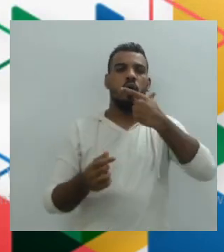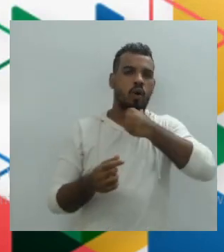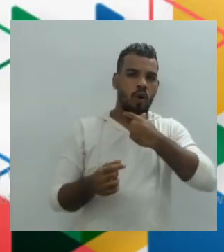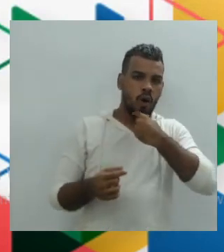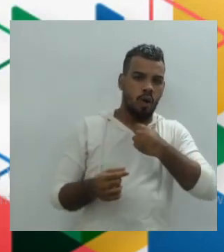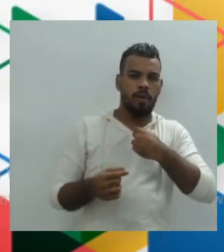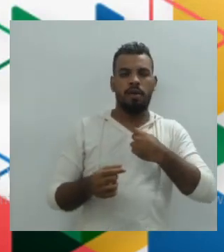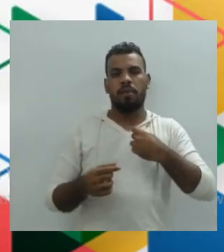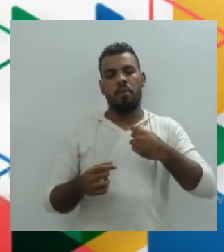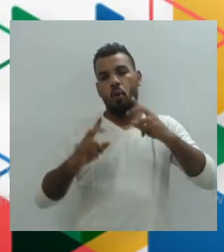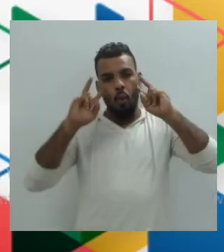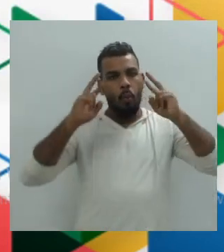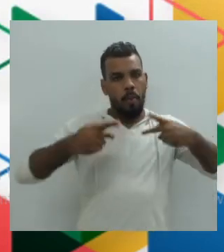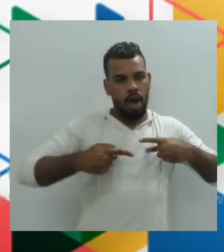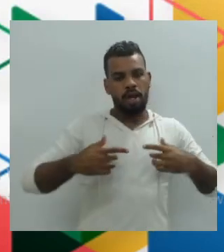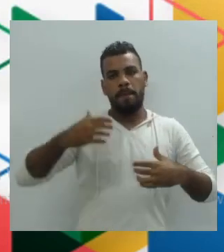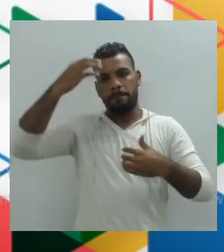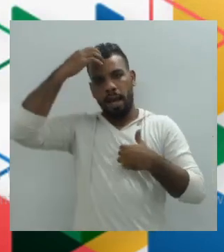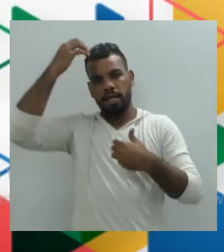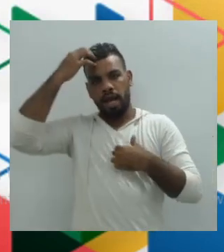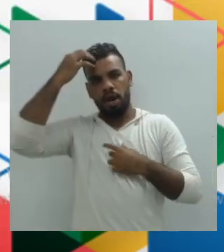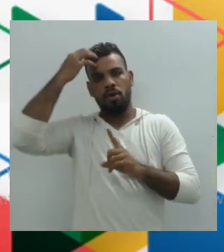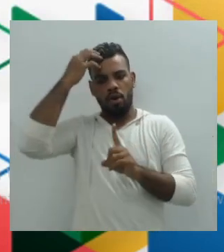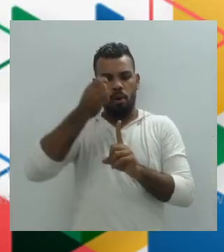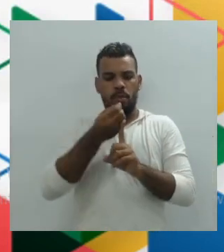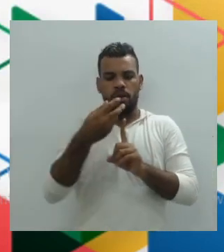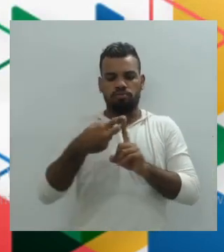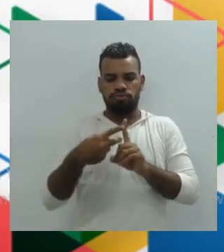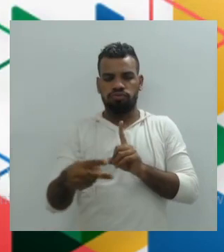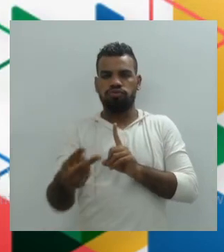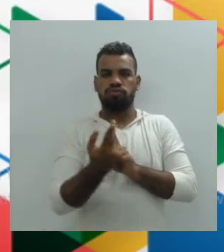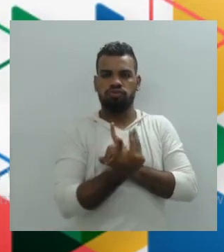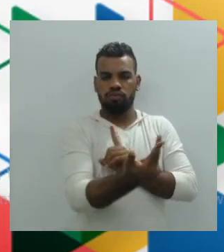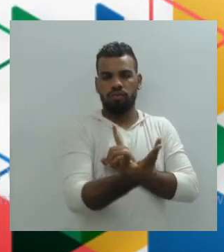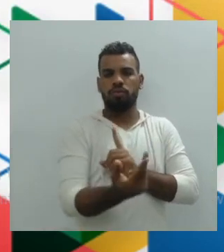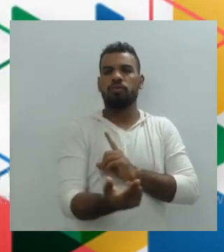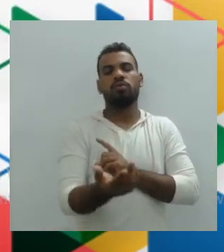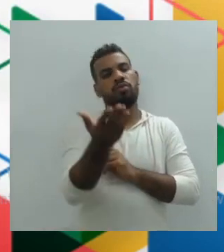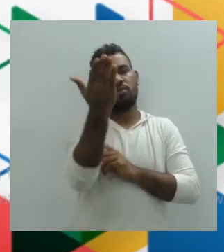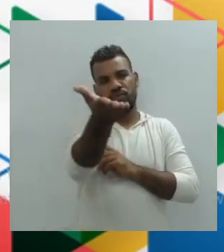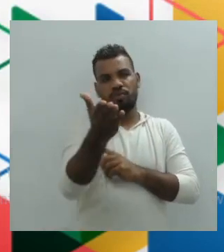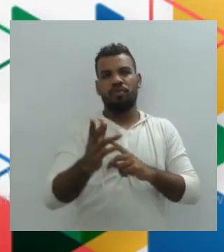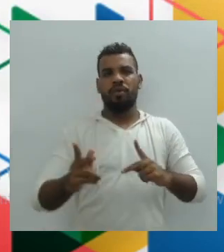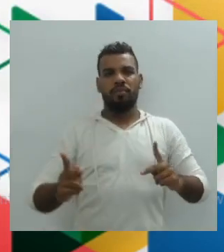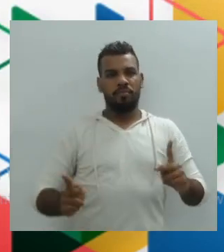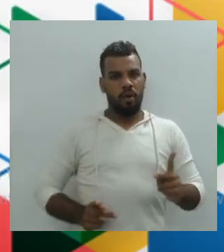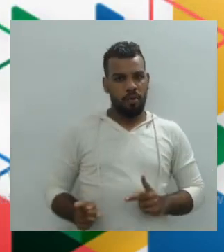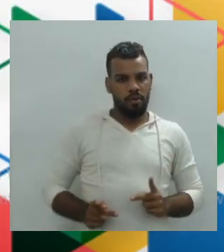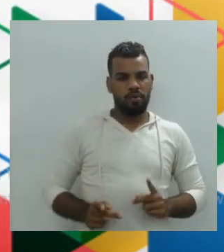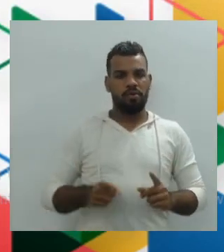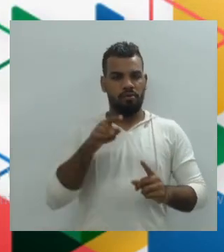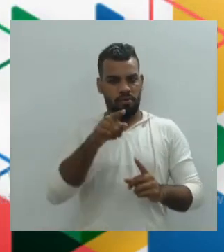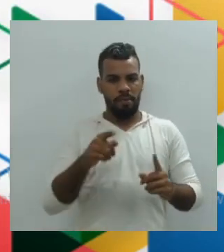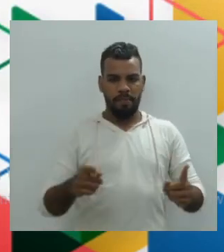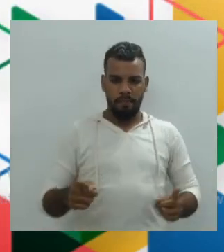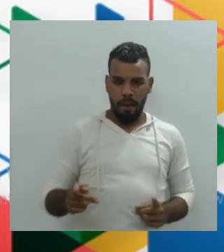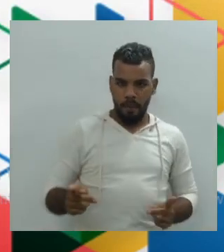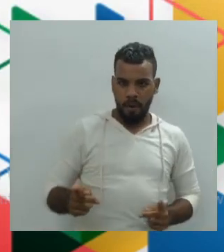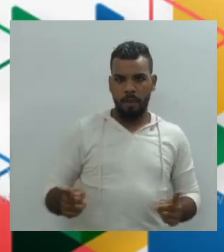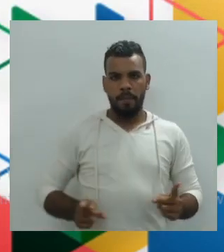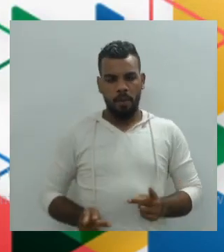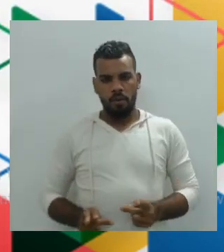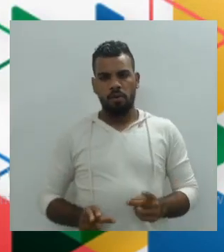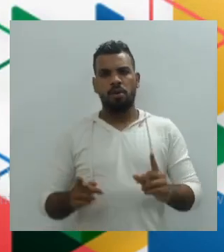primatas superiores vieram de um ancestral comum, assim como você e seu primo. Você e seu primo vêm de um